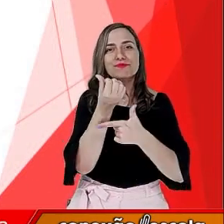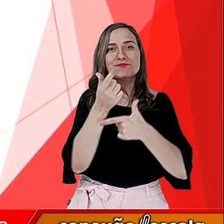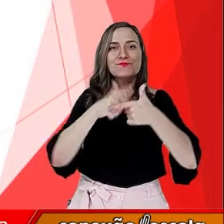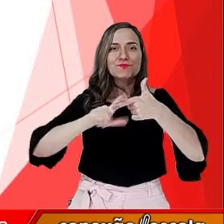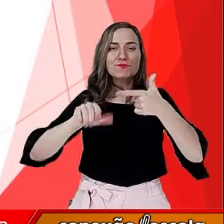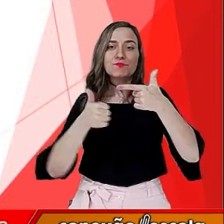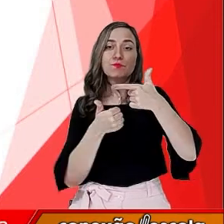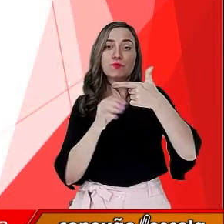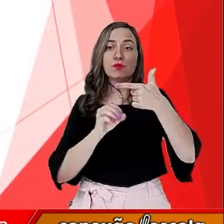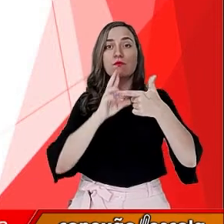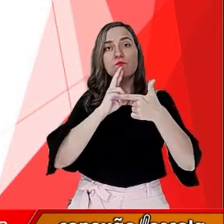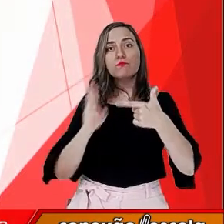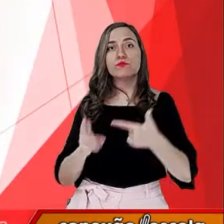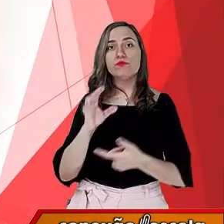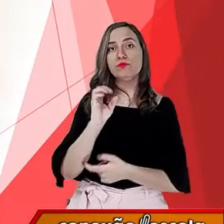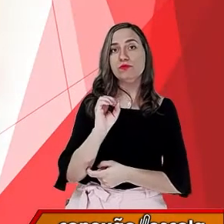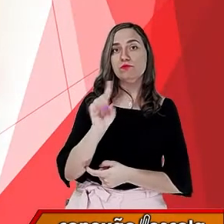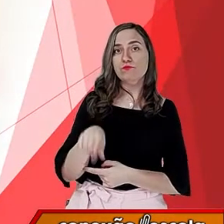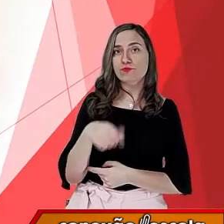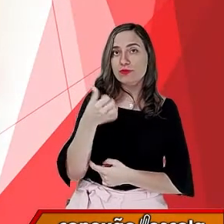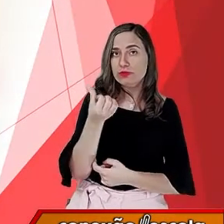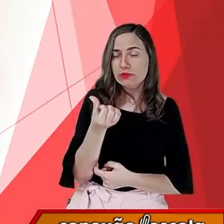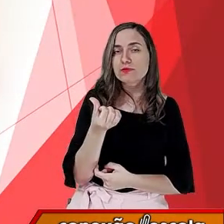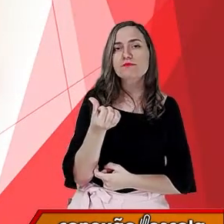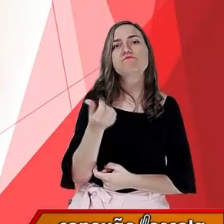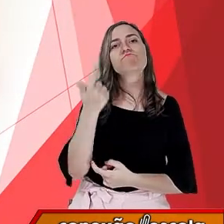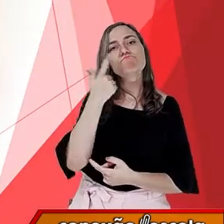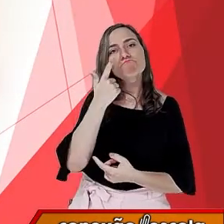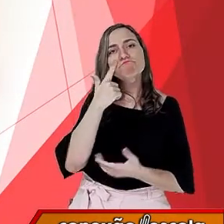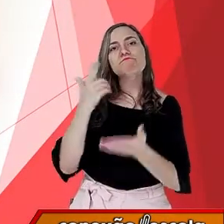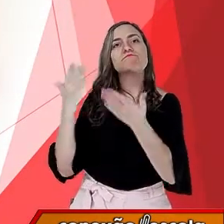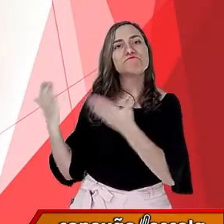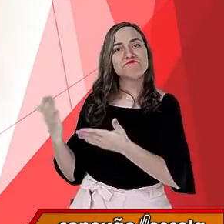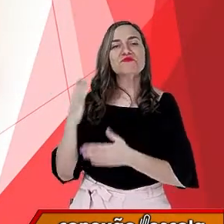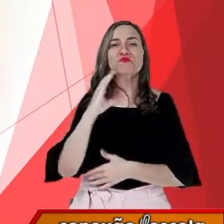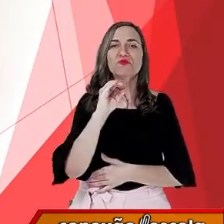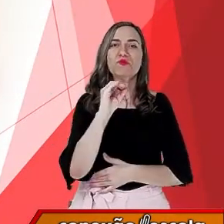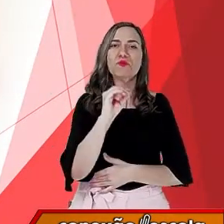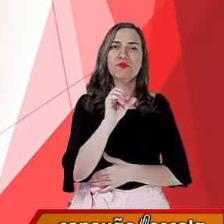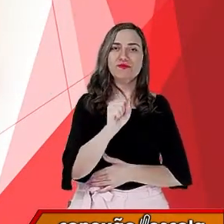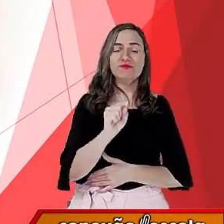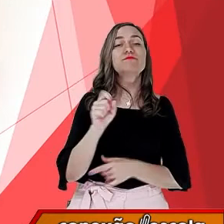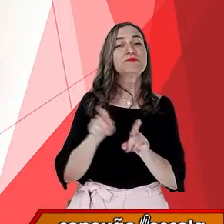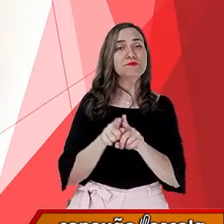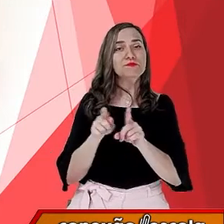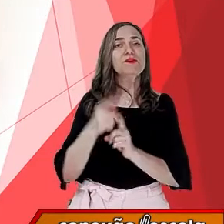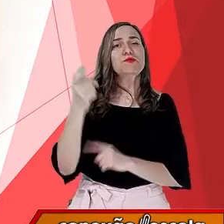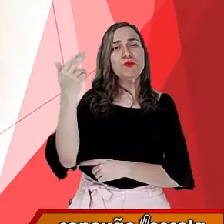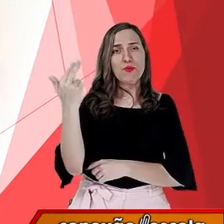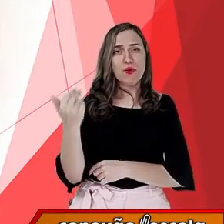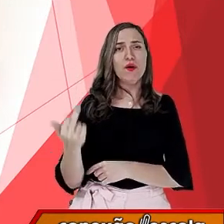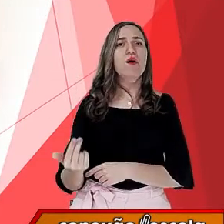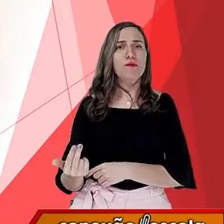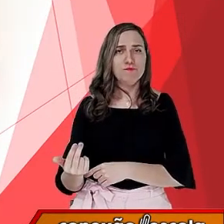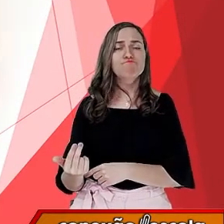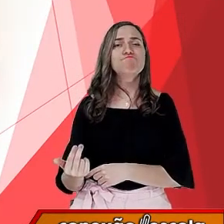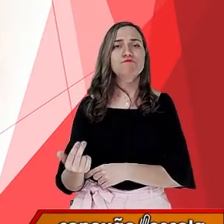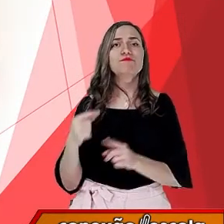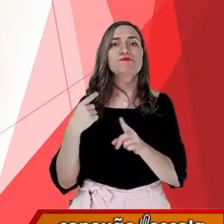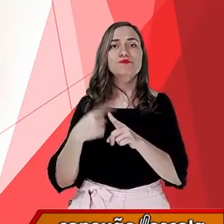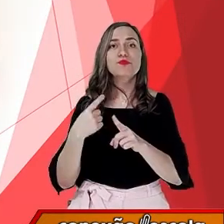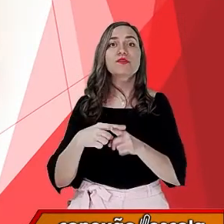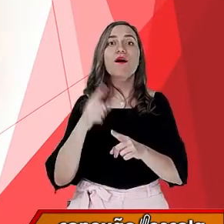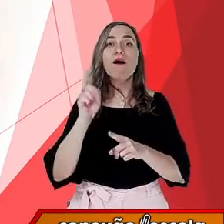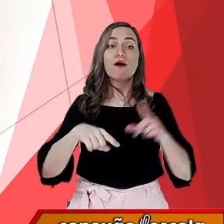0,6. Coincidentemente, os valores aqui de cosseno também permanecem os mesmos quando extraídos